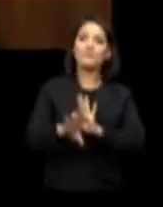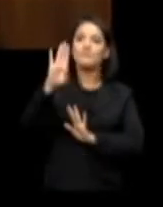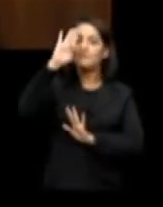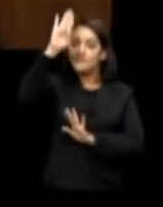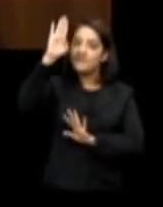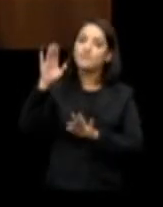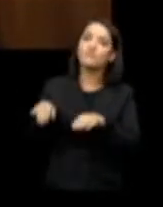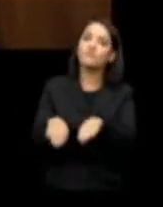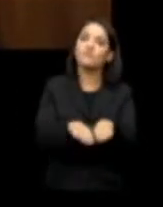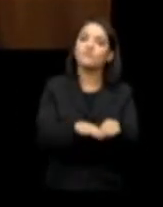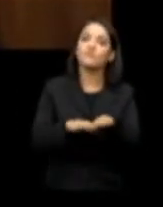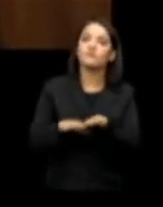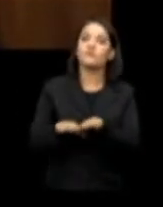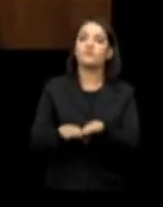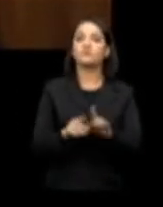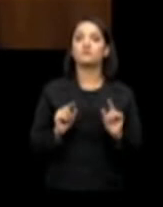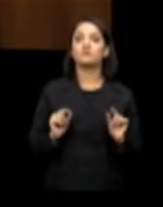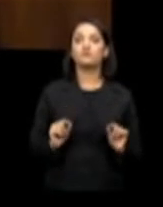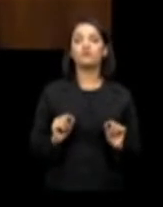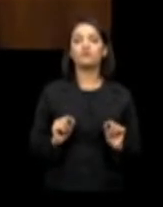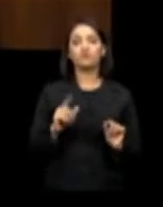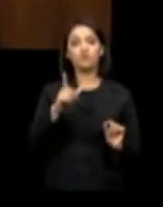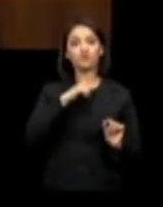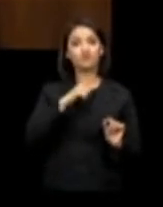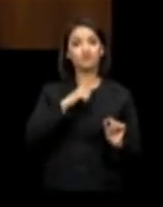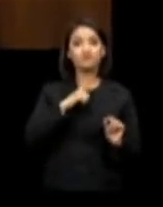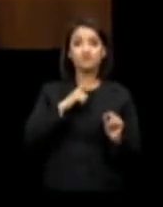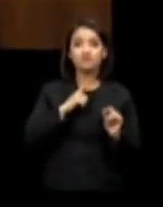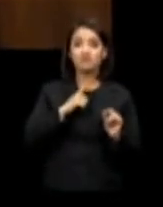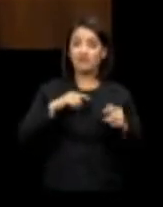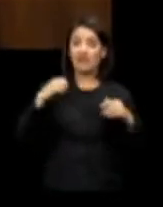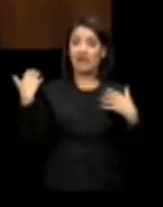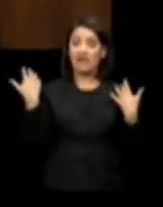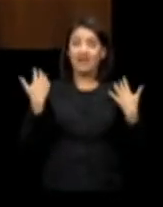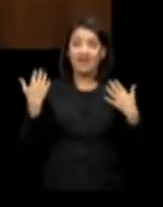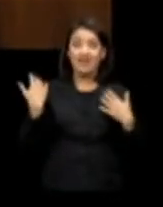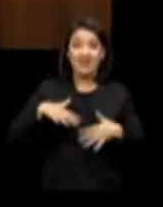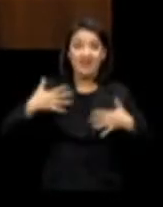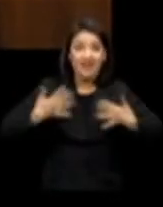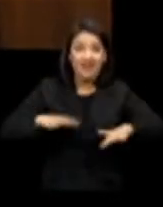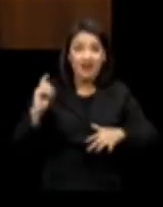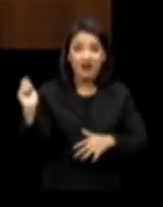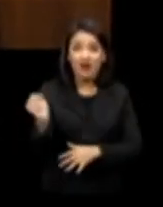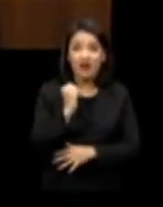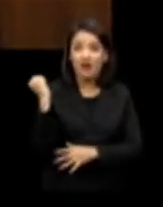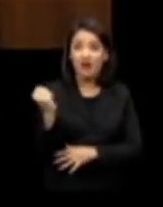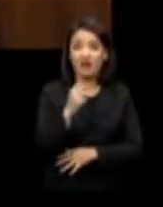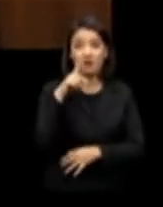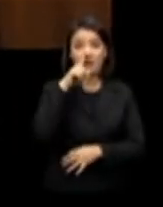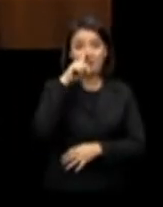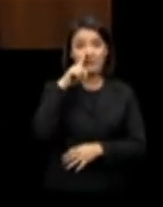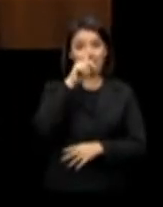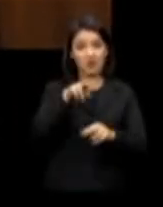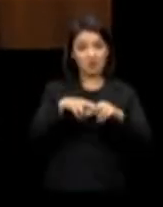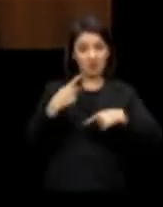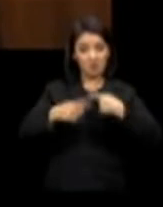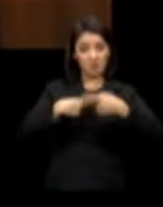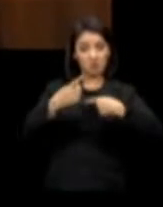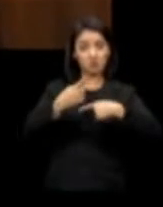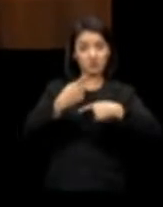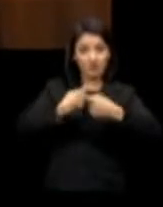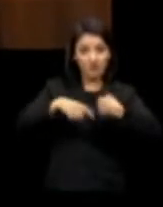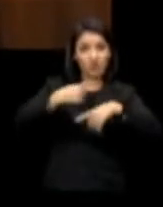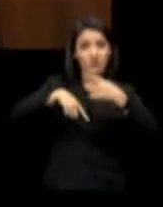ordem constitucional, é submetido a graves riscos diante da evolução tecnológica. A elevada concentração de